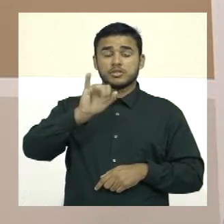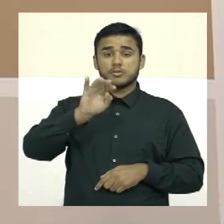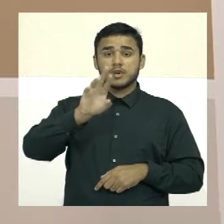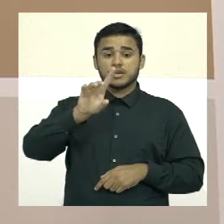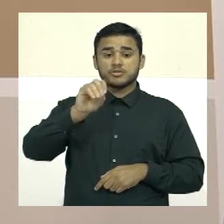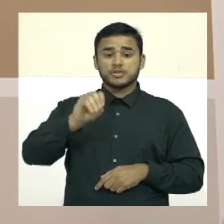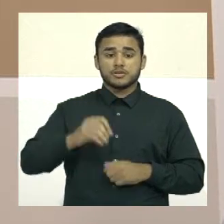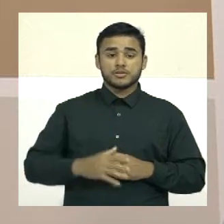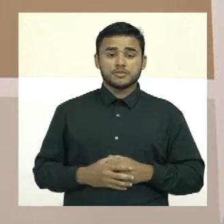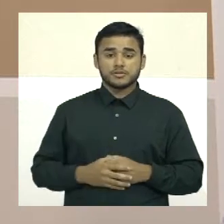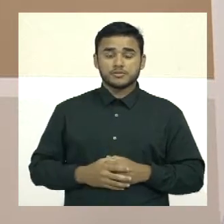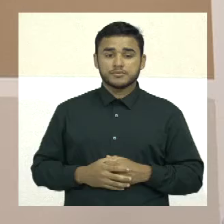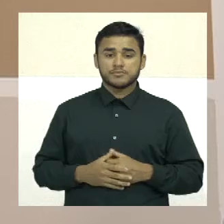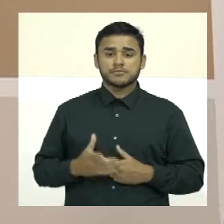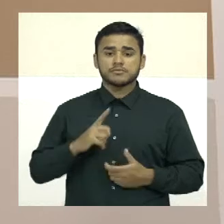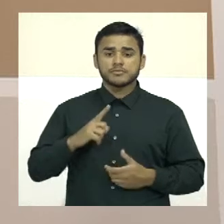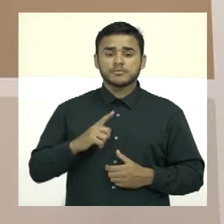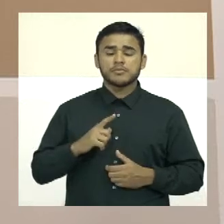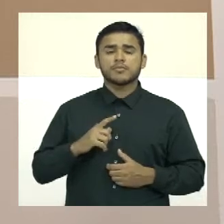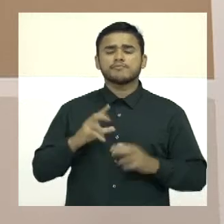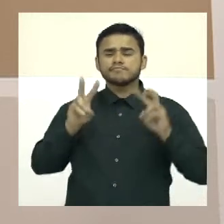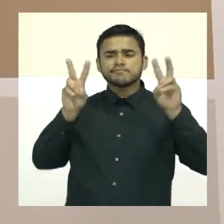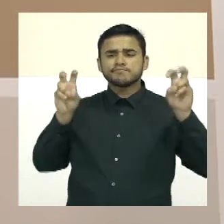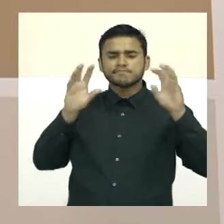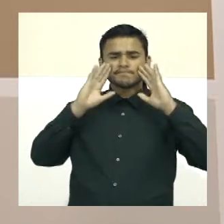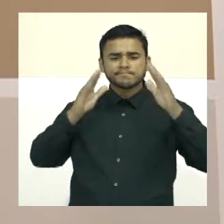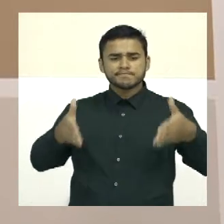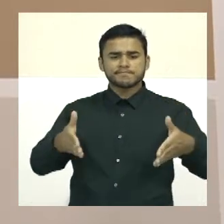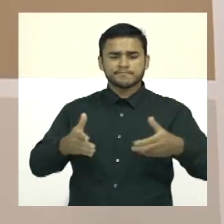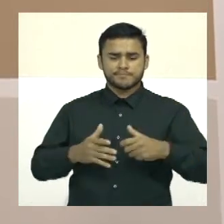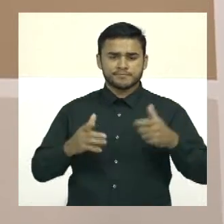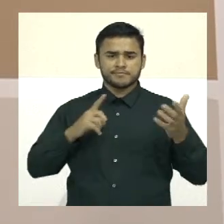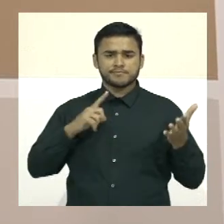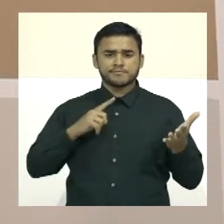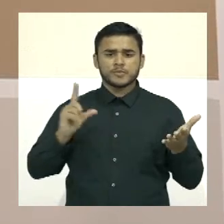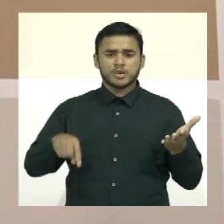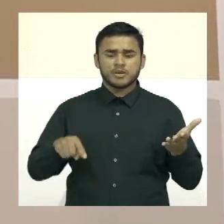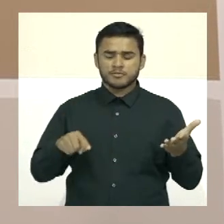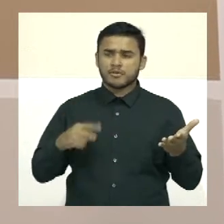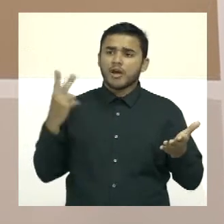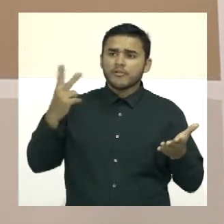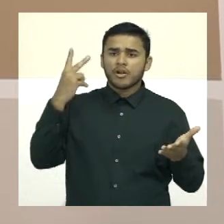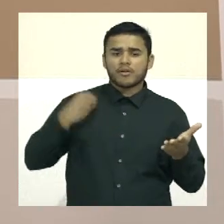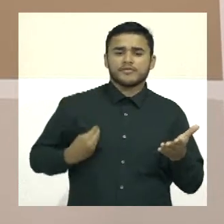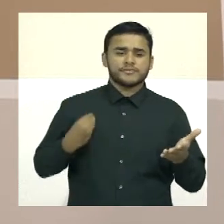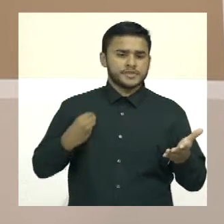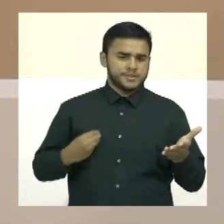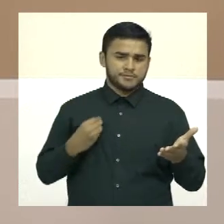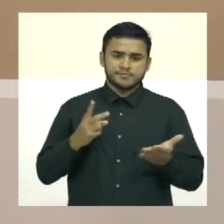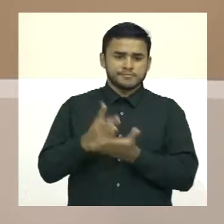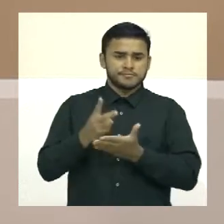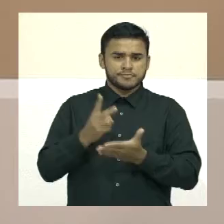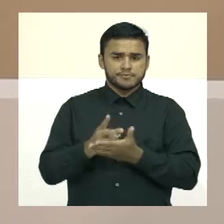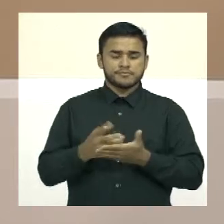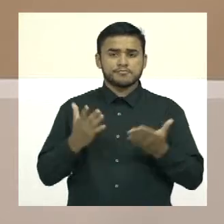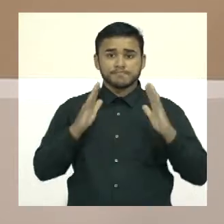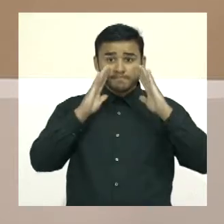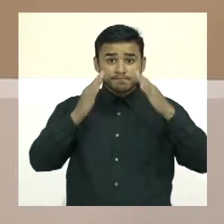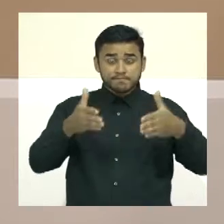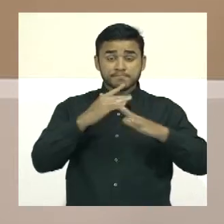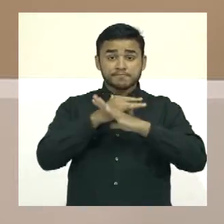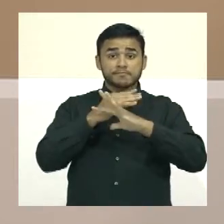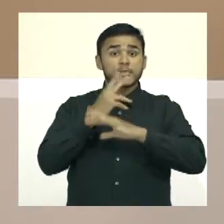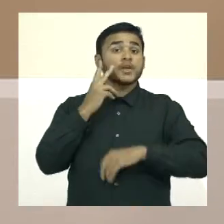no ventre da sua mãe. E o nosso desejo com esse projeto foi valorizar a vida na cidade de Fortaleza